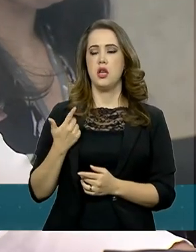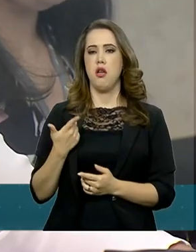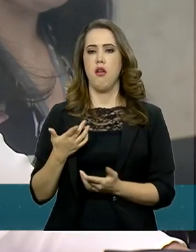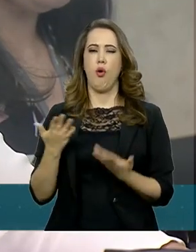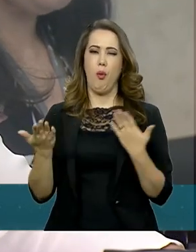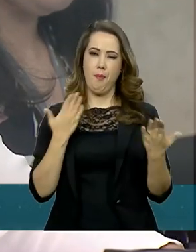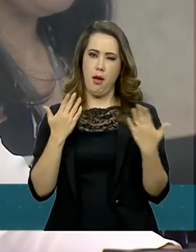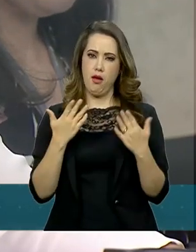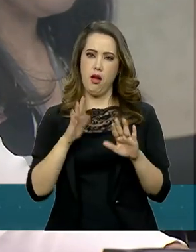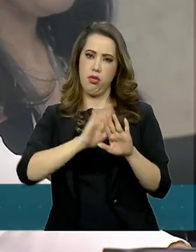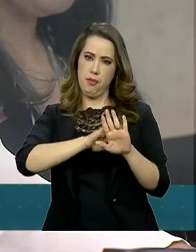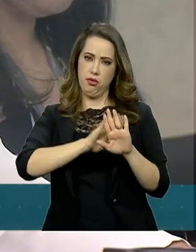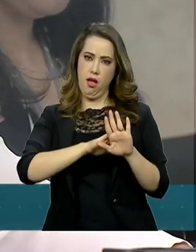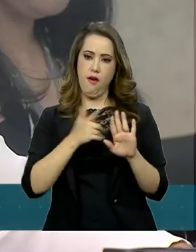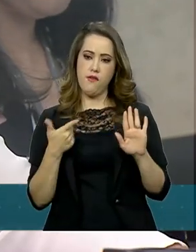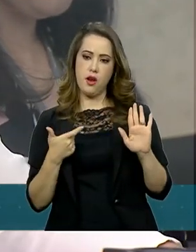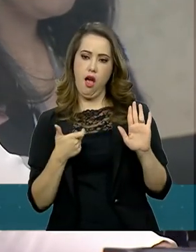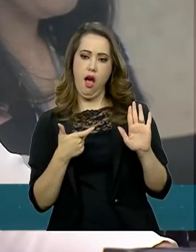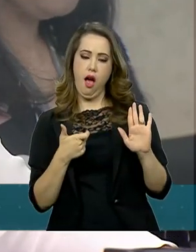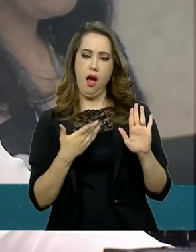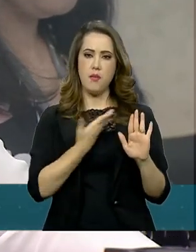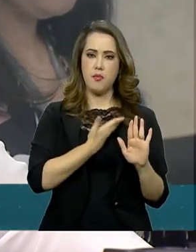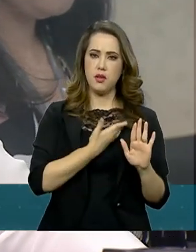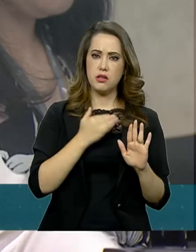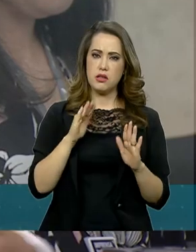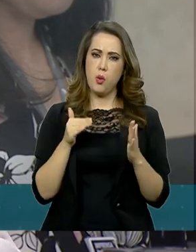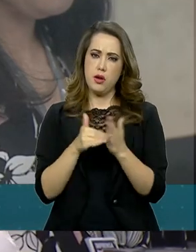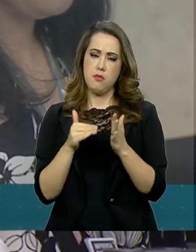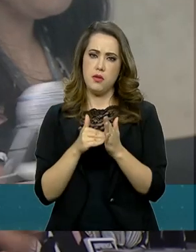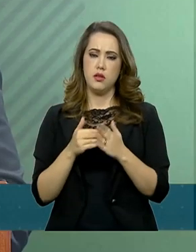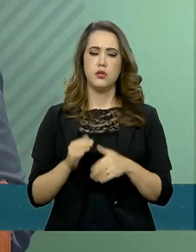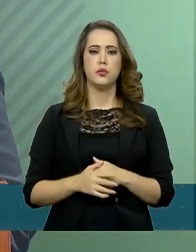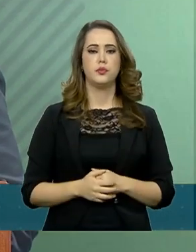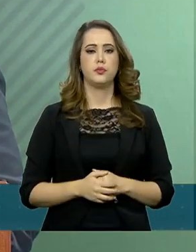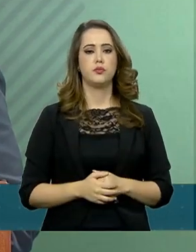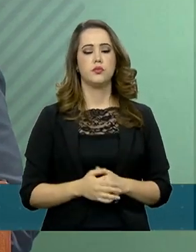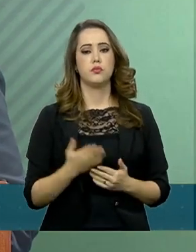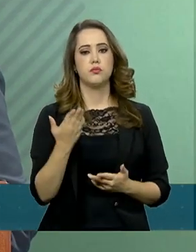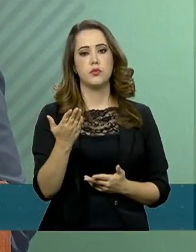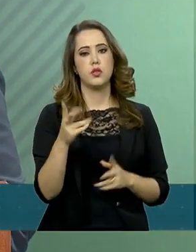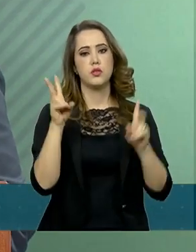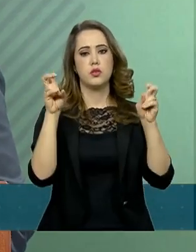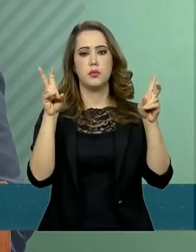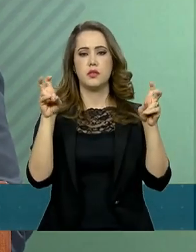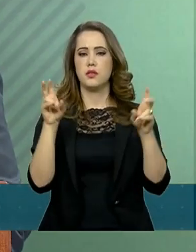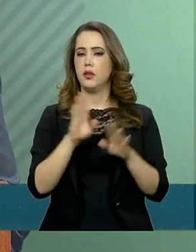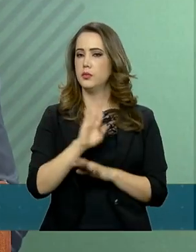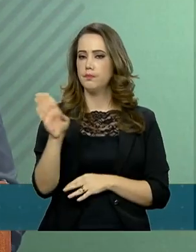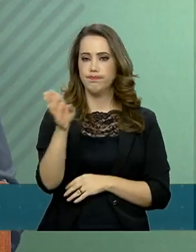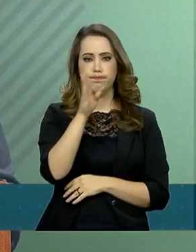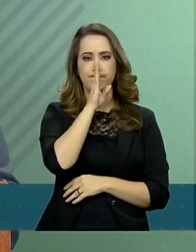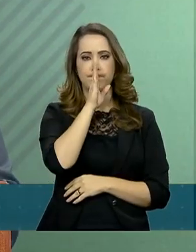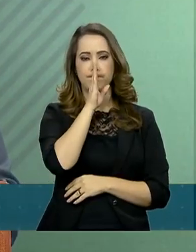limite para o senhor é continuar uma posição sobre este tema com ela eu não comentarei